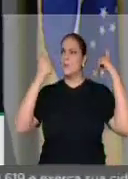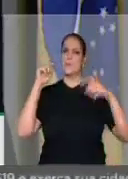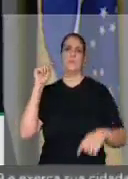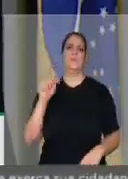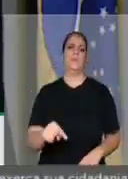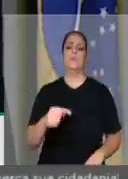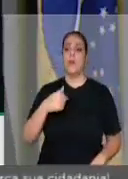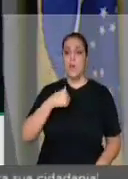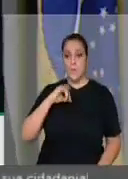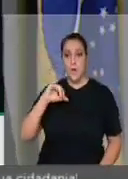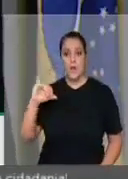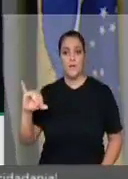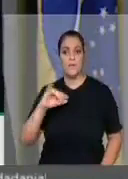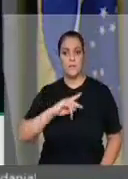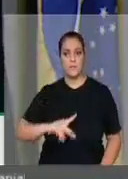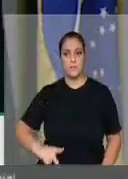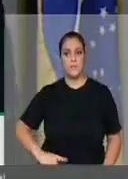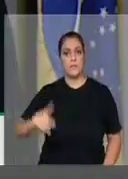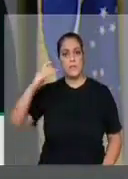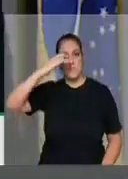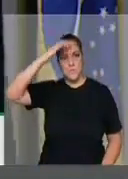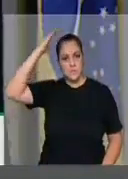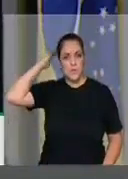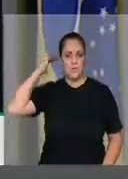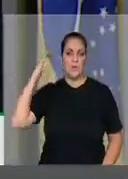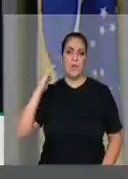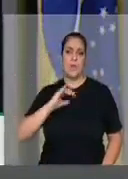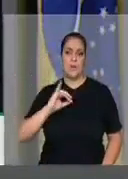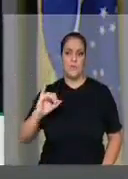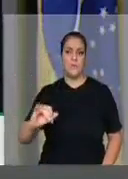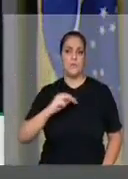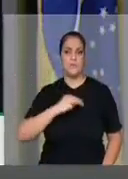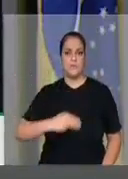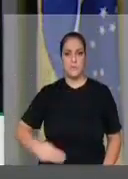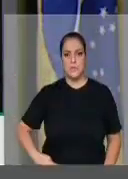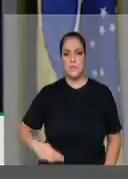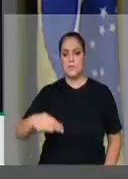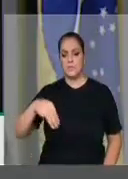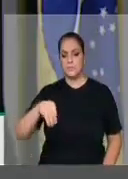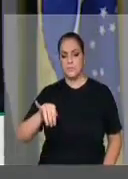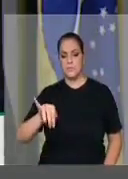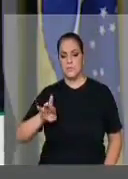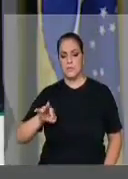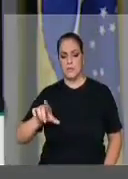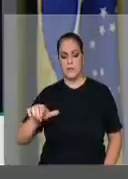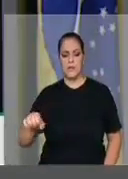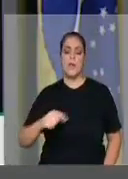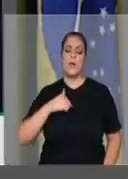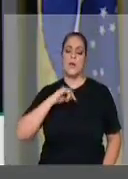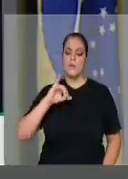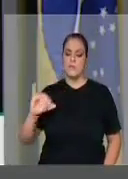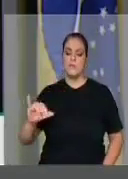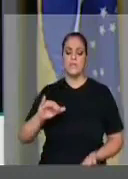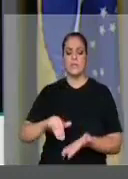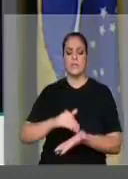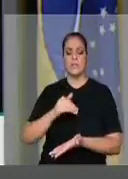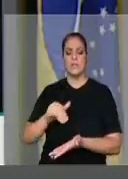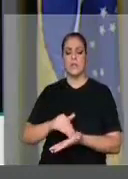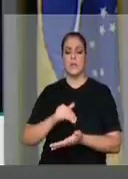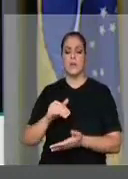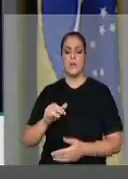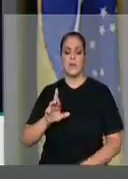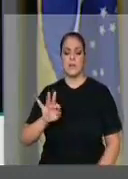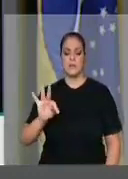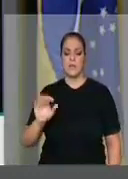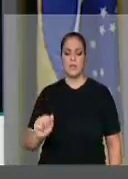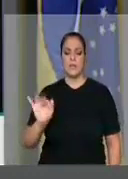ao presidente Michel Temer, presidente da República, ao ministro Meirelles, ao secretário da Receita